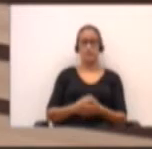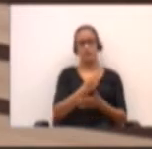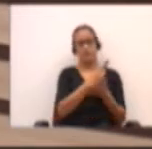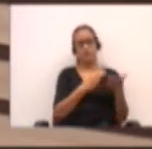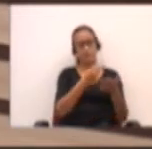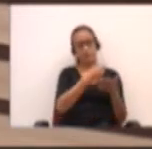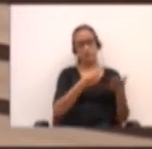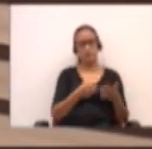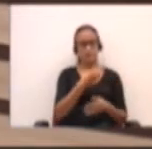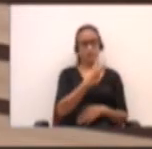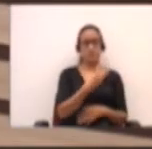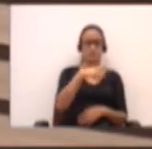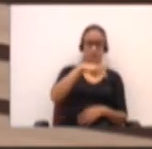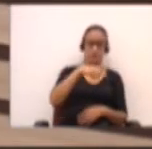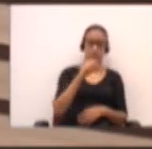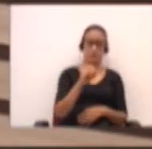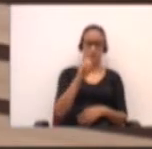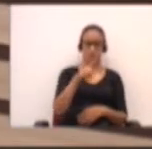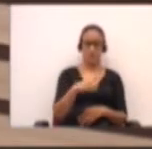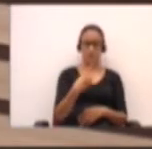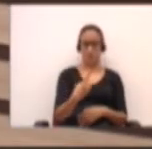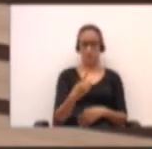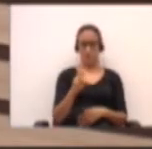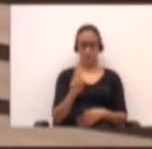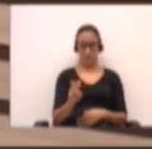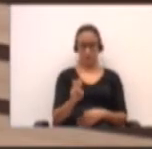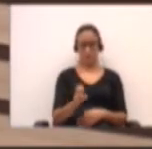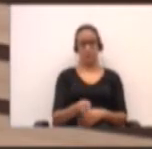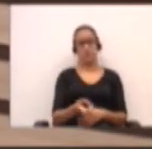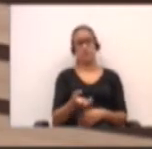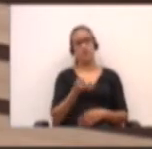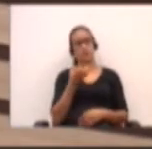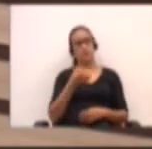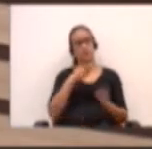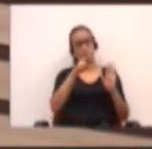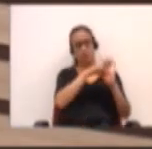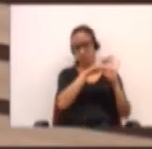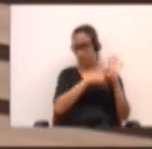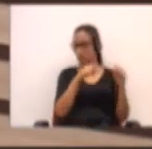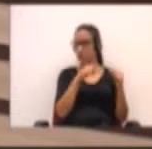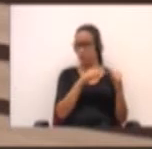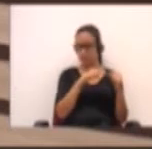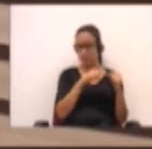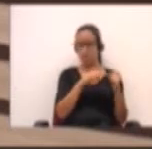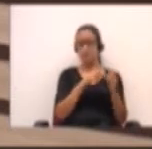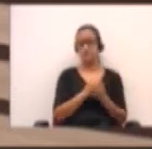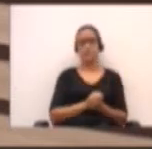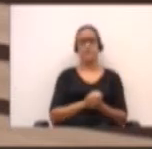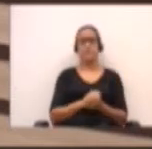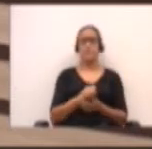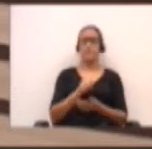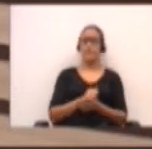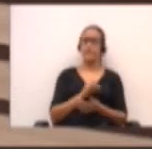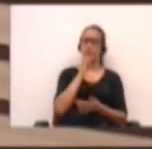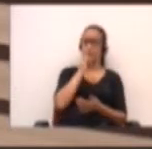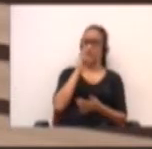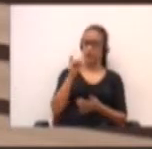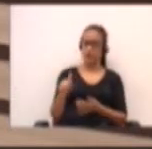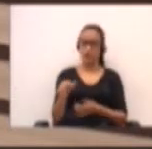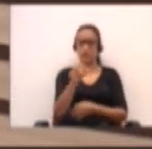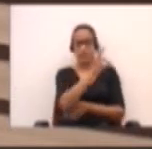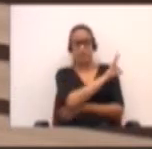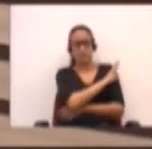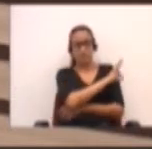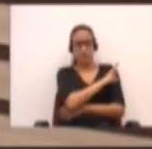Requerimento 370/2015. Requeiro nos termos regimentais que seja oficiado ao excelentíssimo prefeito municipal de Limeira, senhor